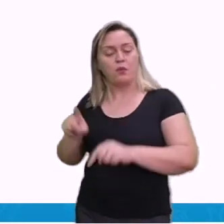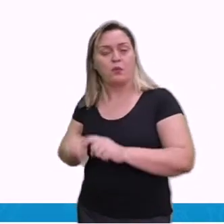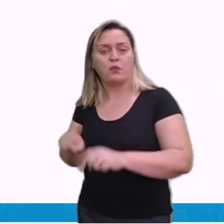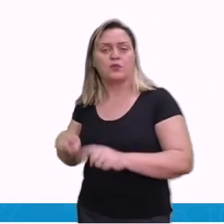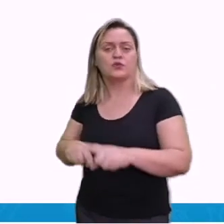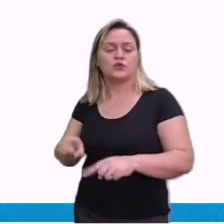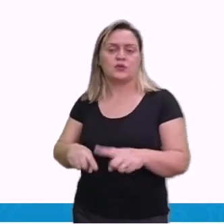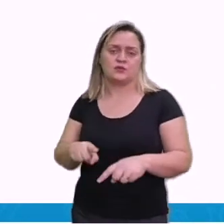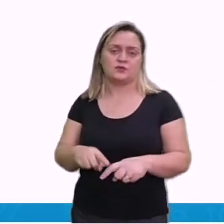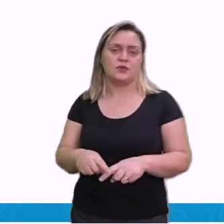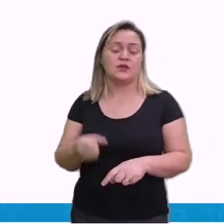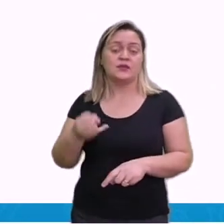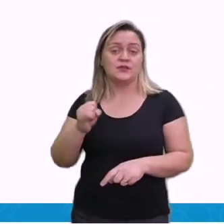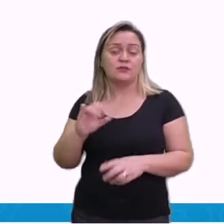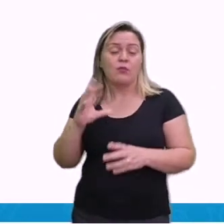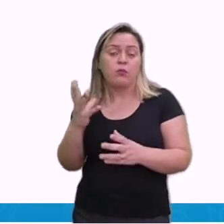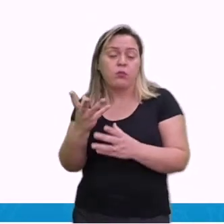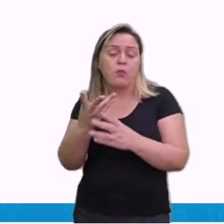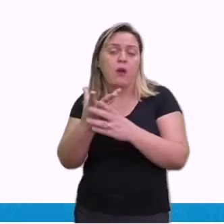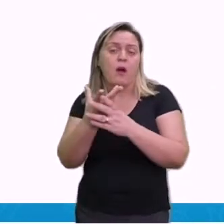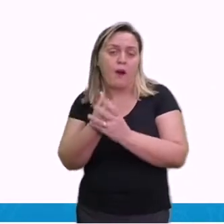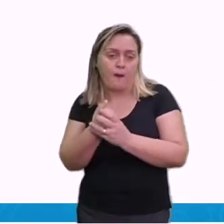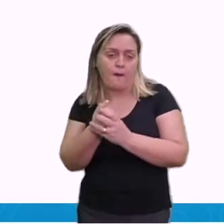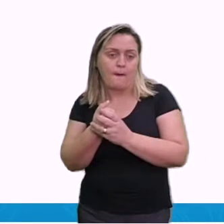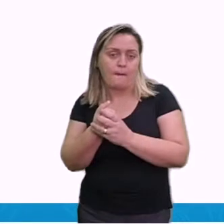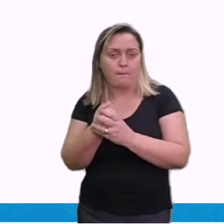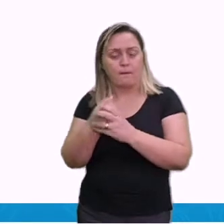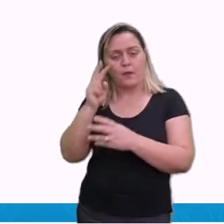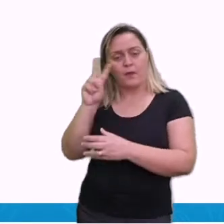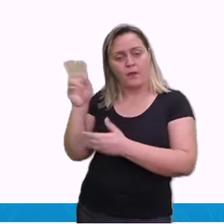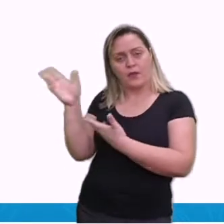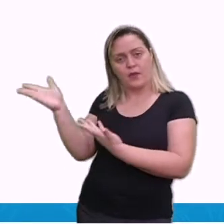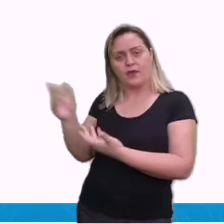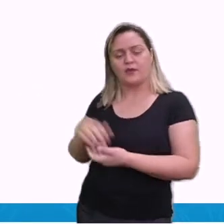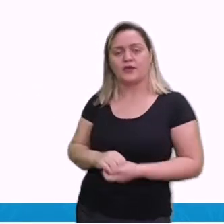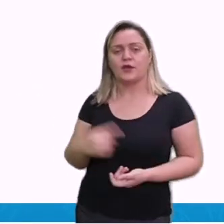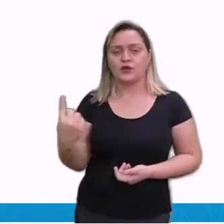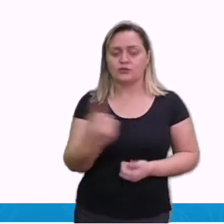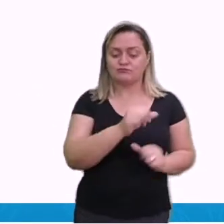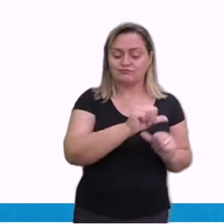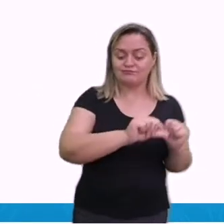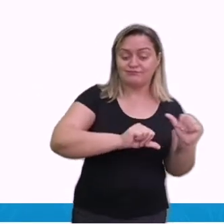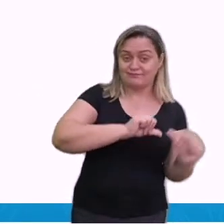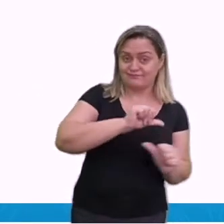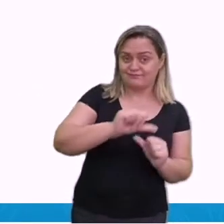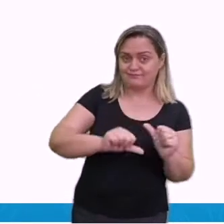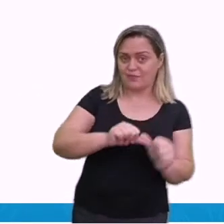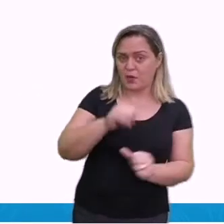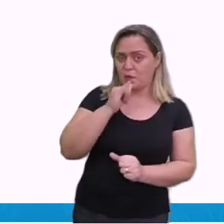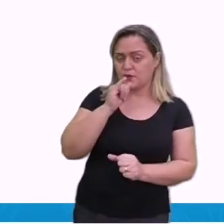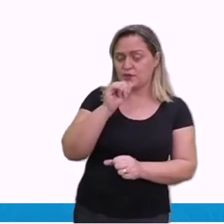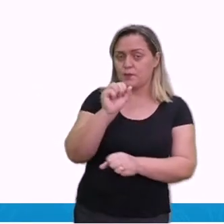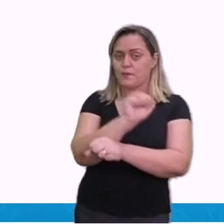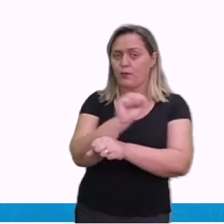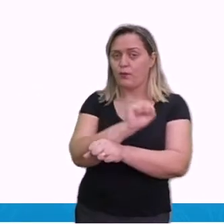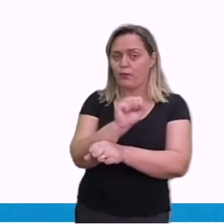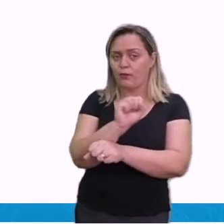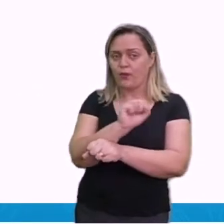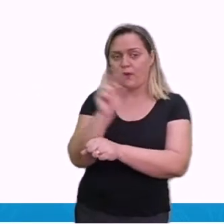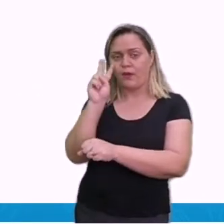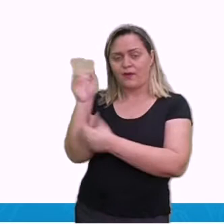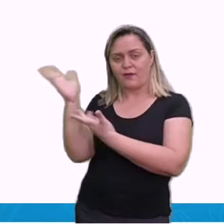mesmas imagens que eu coloquei antes no singular, agora nós vamos colocar no plural. Carro, por exemplo, nós temos